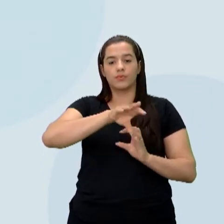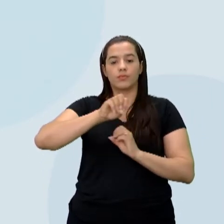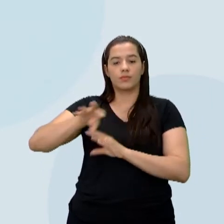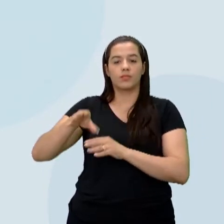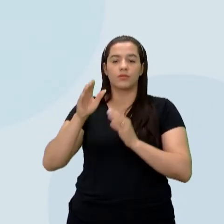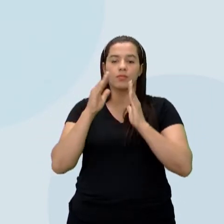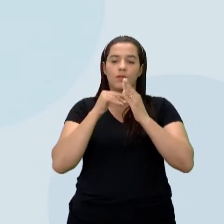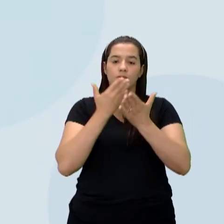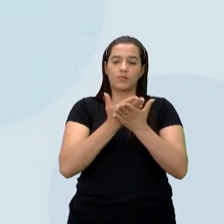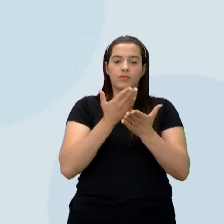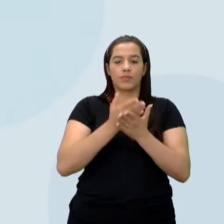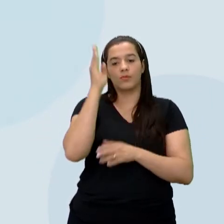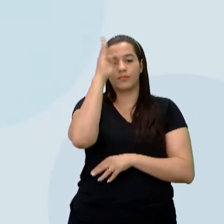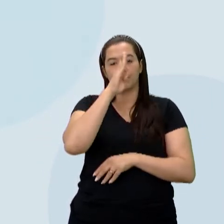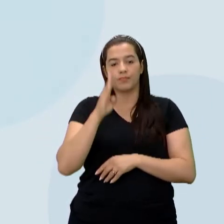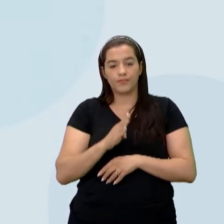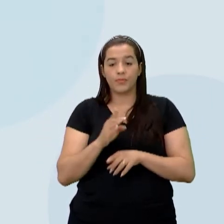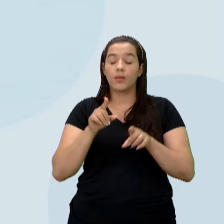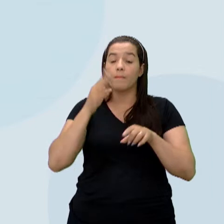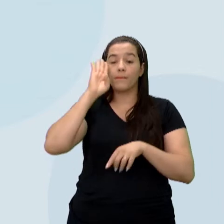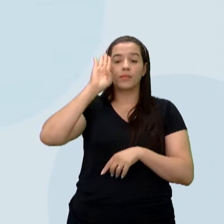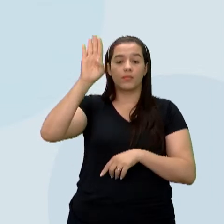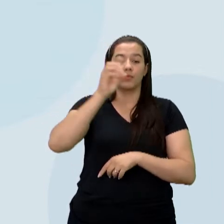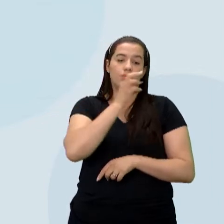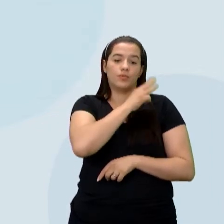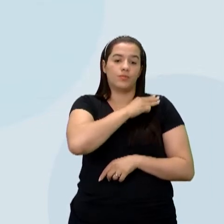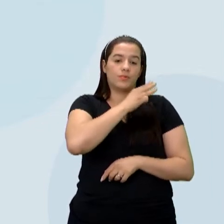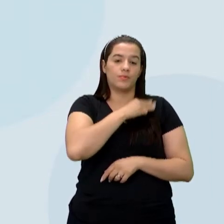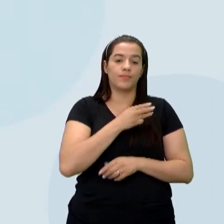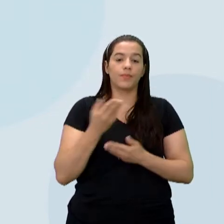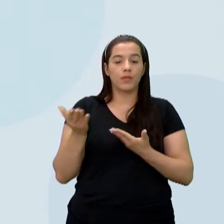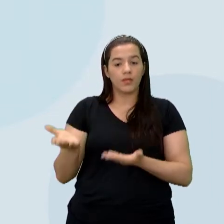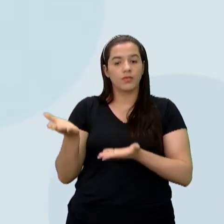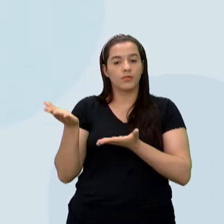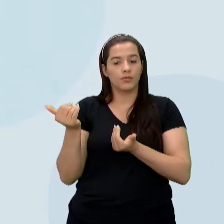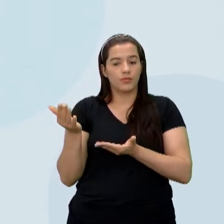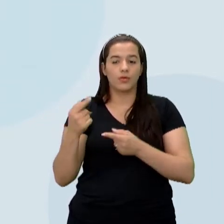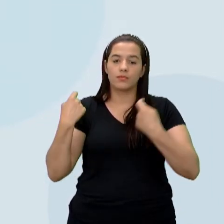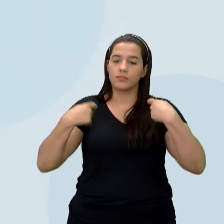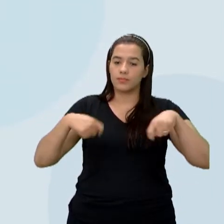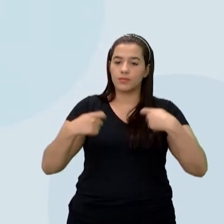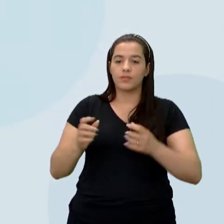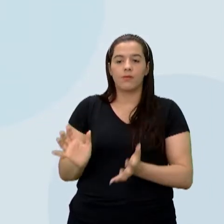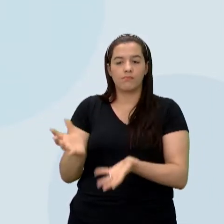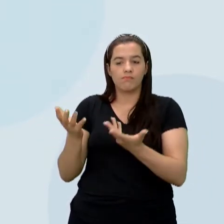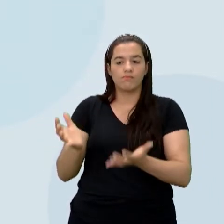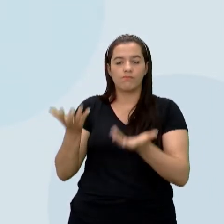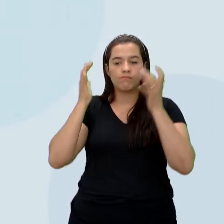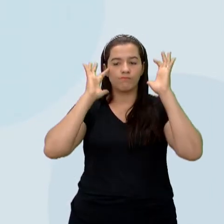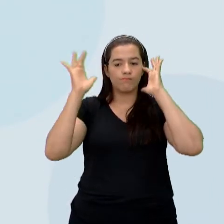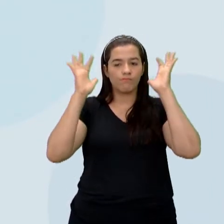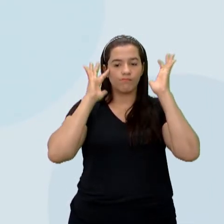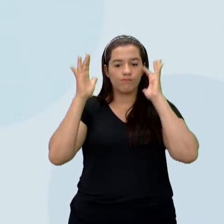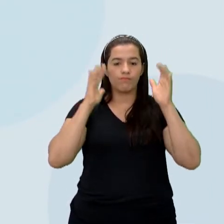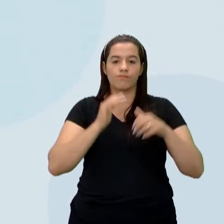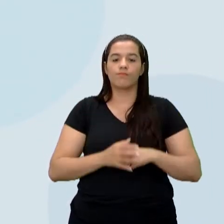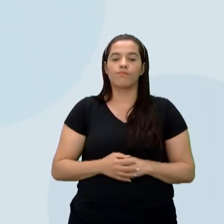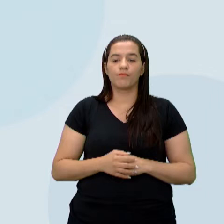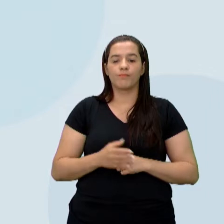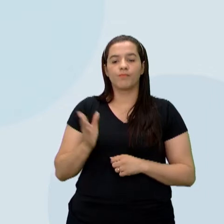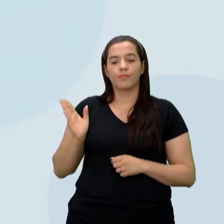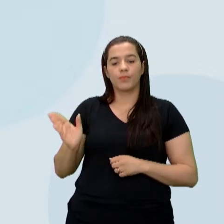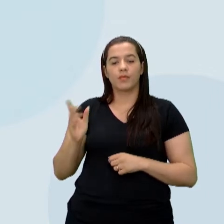brasileiras, sobretudo no ensino médio. Nossos jovens precisam ser estimulados a pensar. Betina